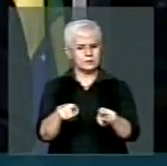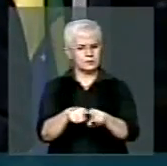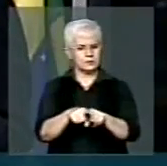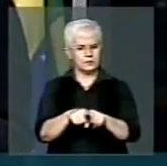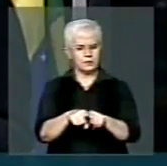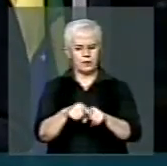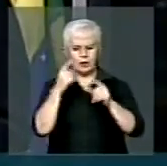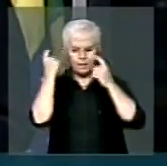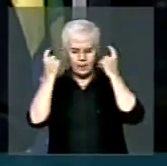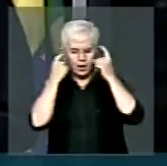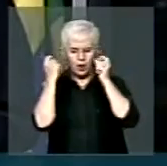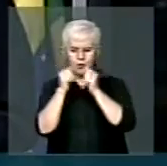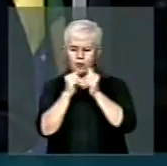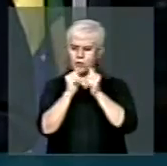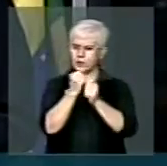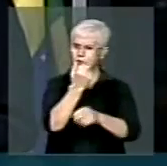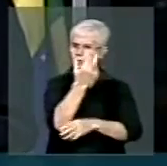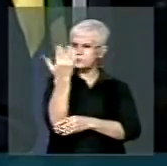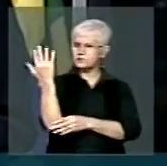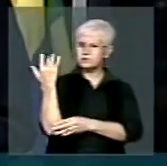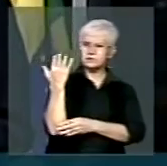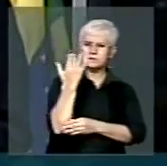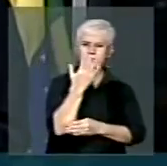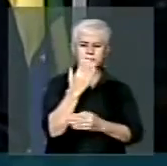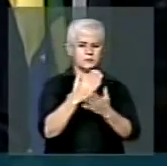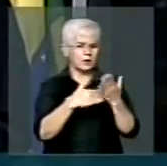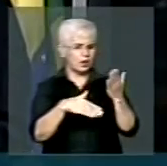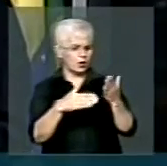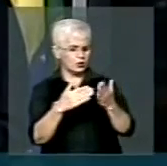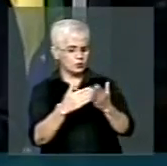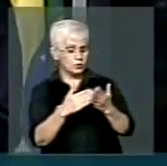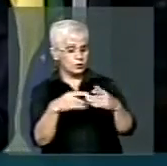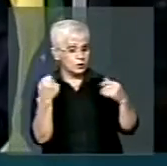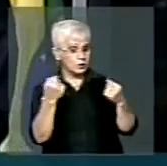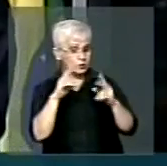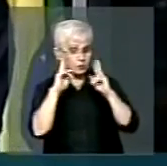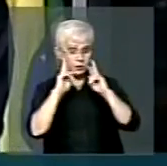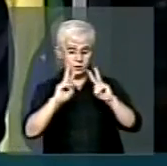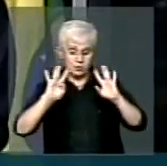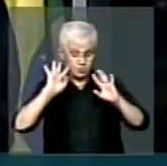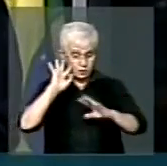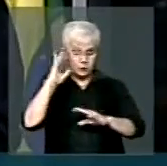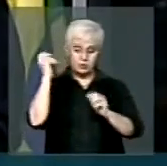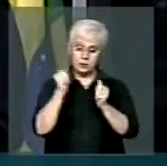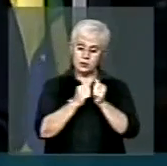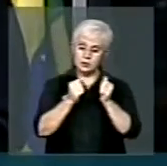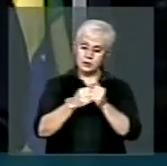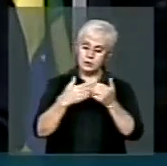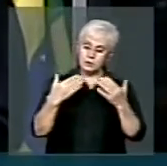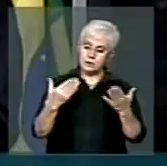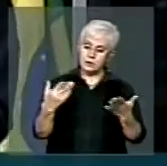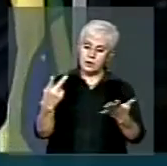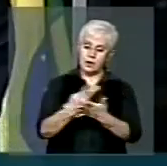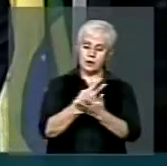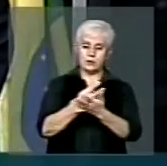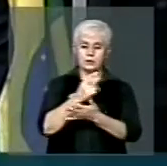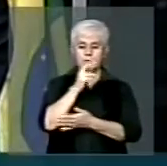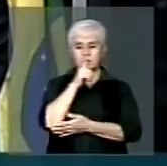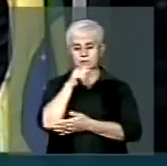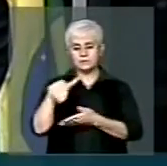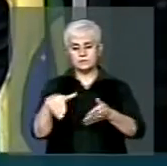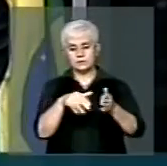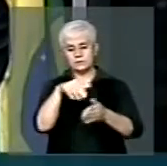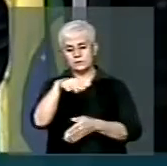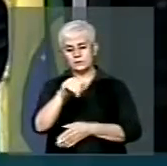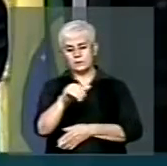a preocupação com o meio ambiente, tudo isso são lições que nós temos que tirar deste evento ocorrido no Rio Madeira, mas